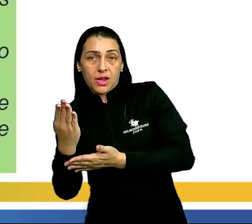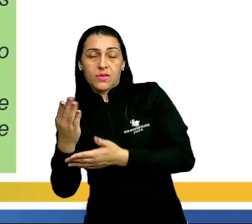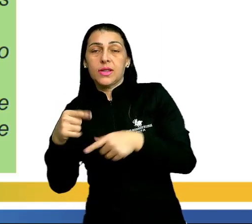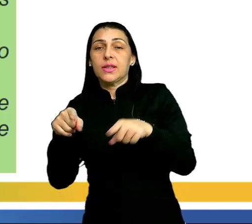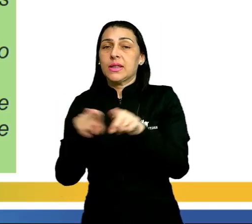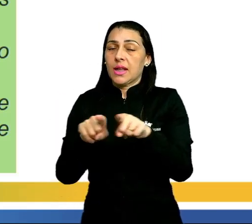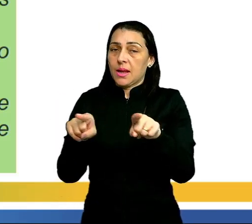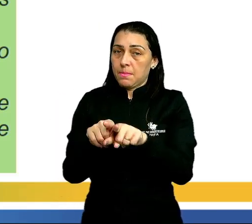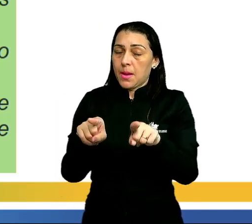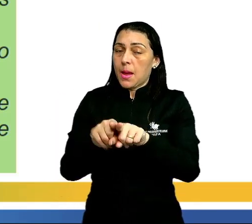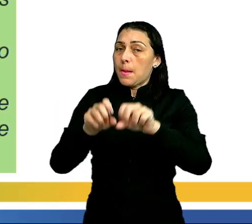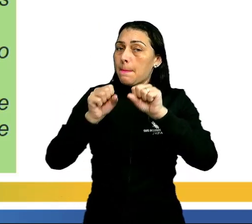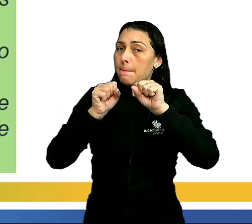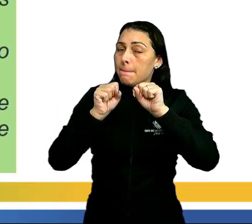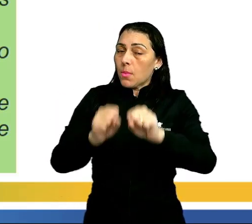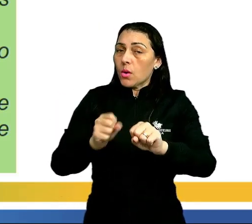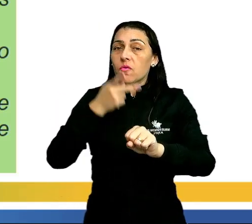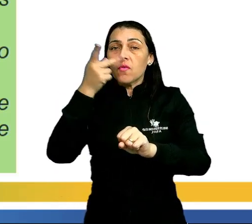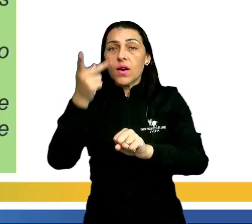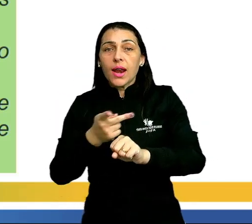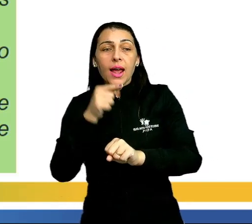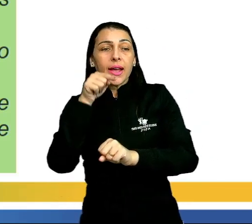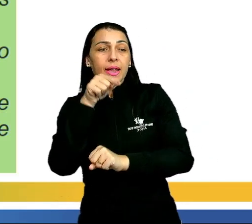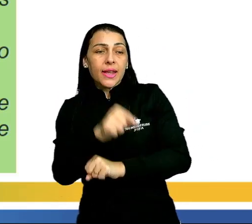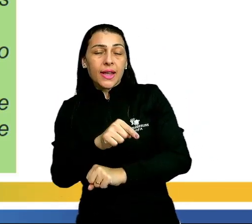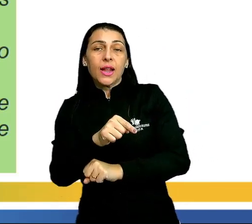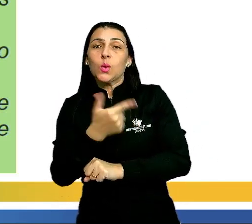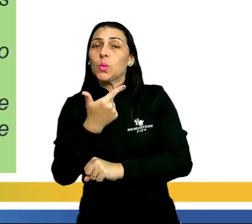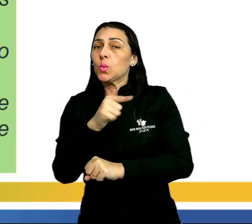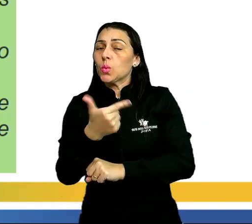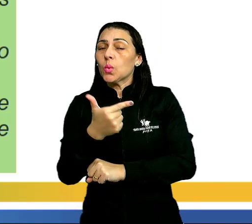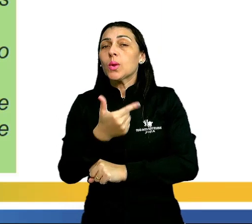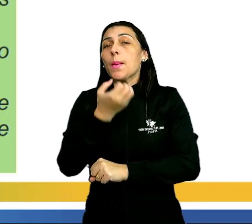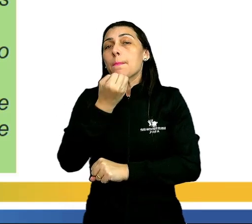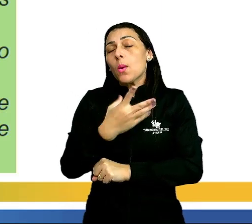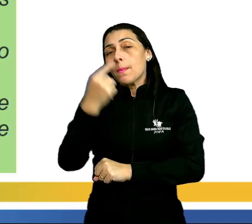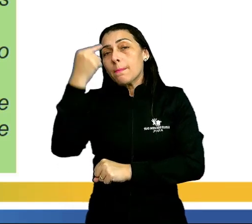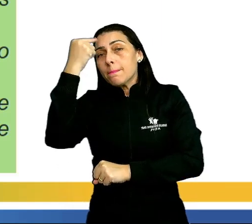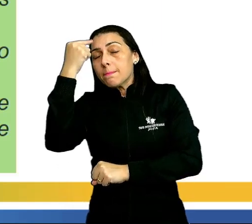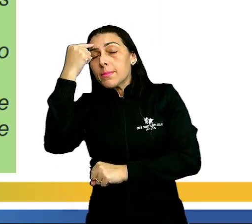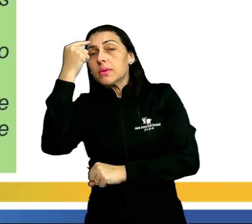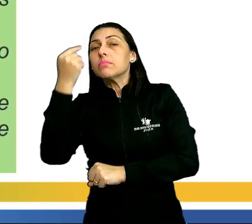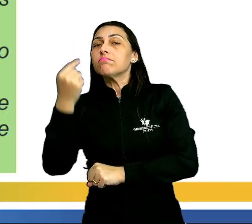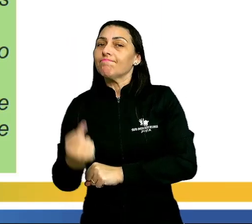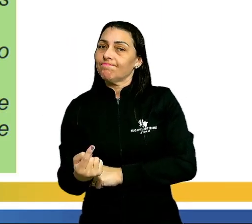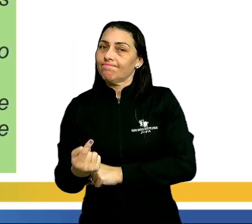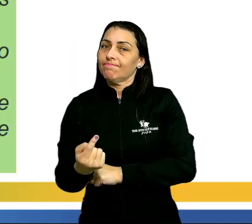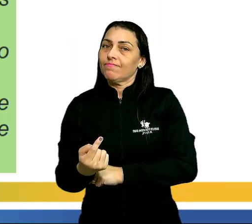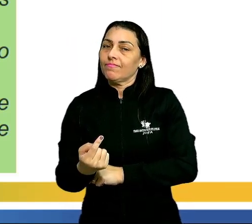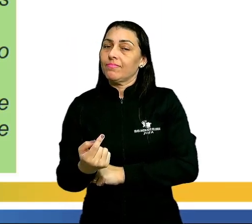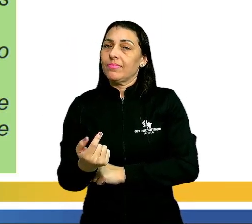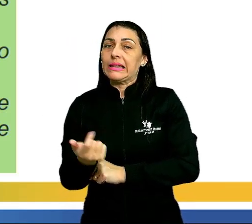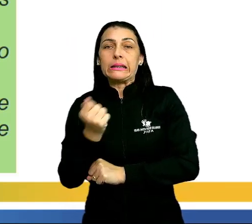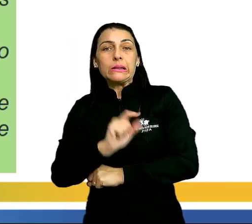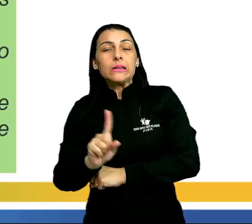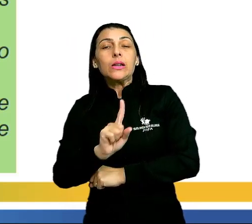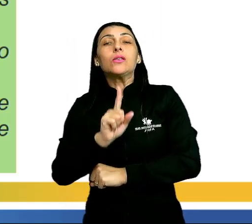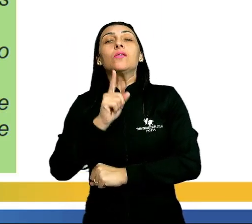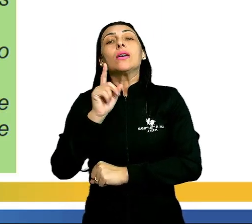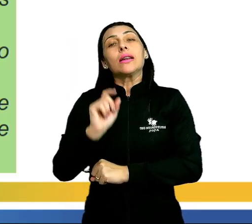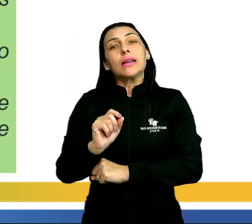nem sequer pode determinar que ela não tenha boas intenções quando está dizendo isso. Então, ela não deveria